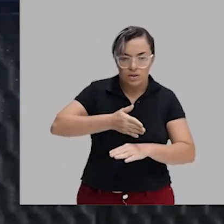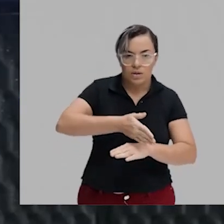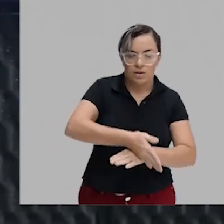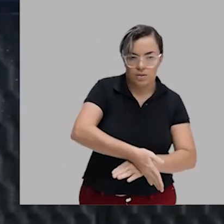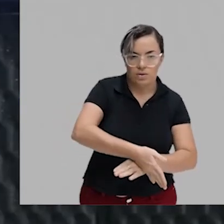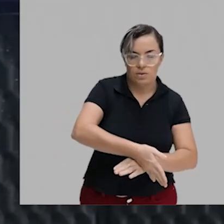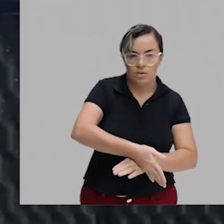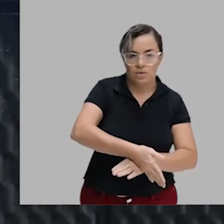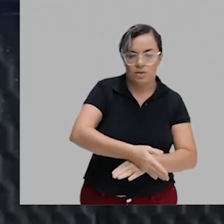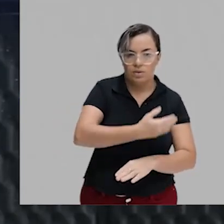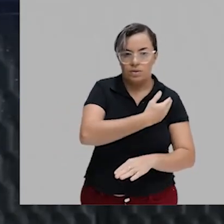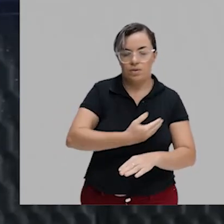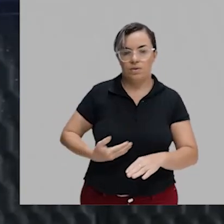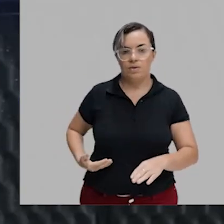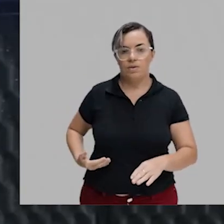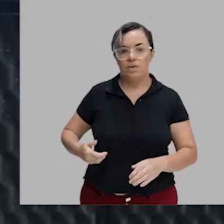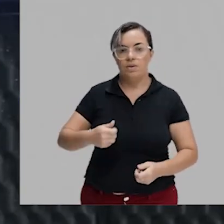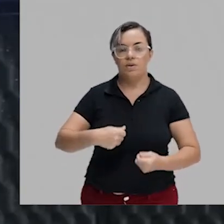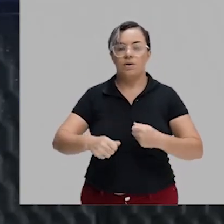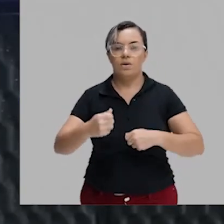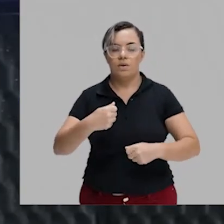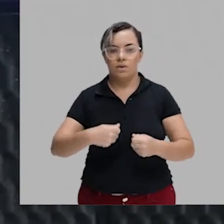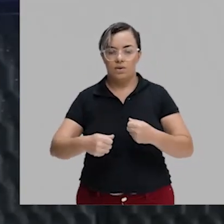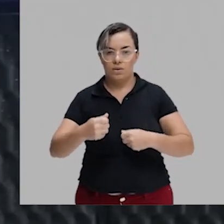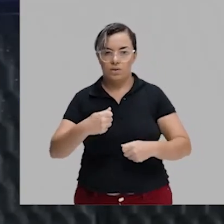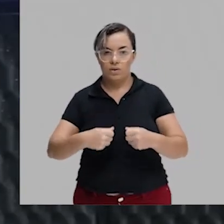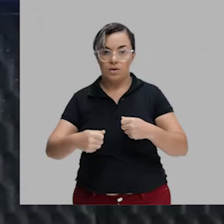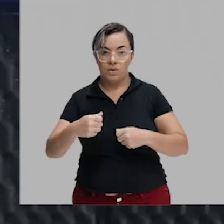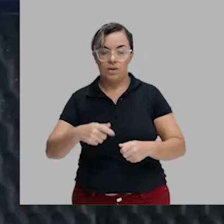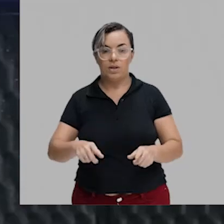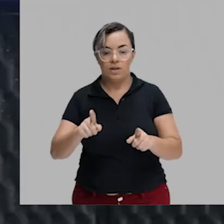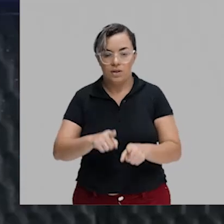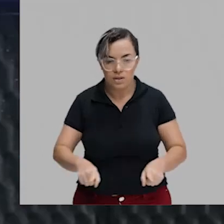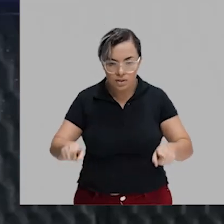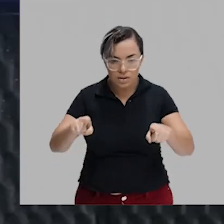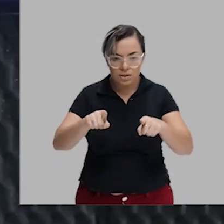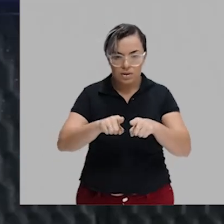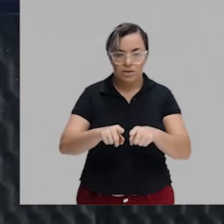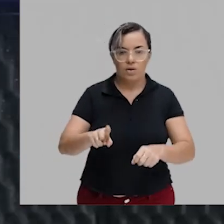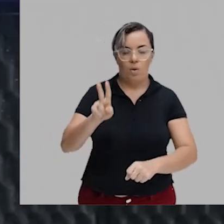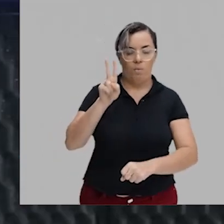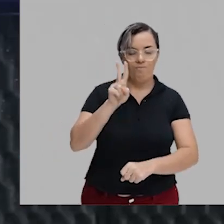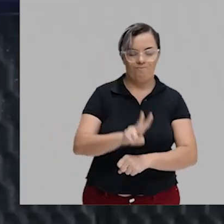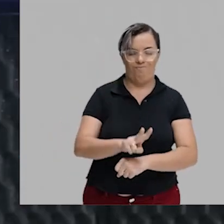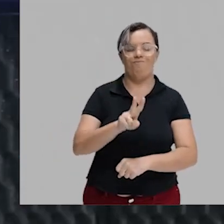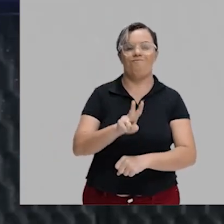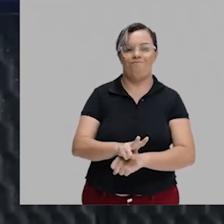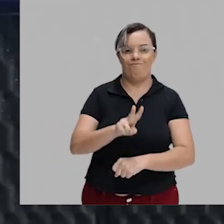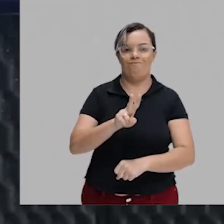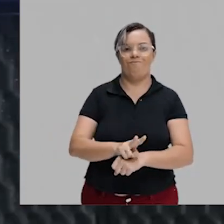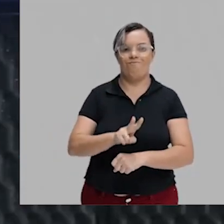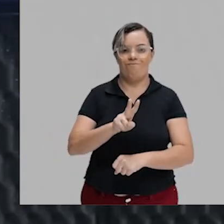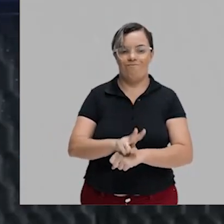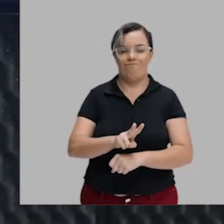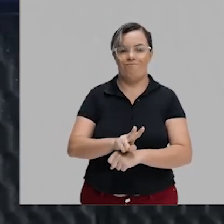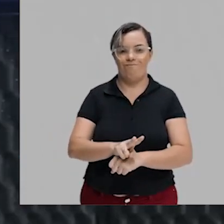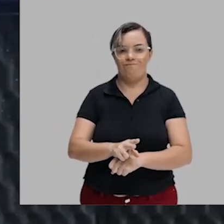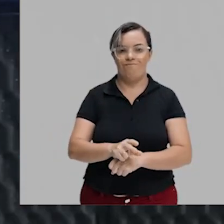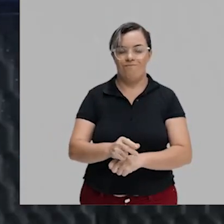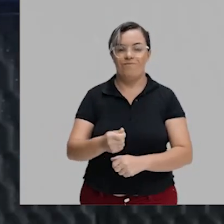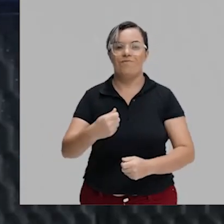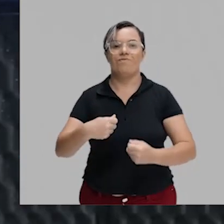do Estado na economia e o protecionismo econômico alfandegário